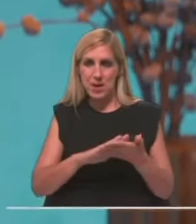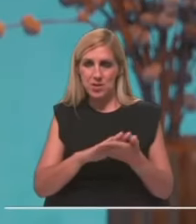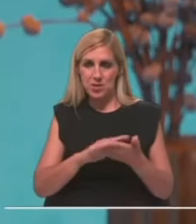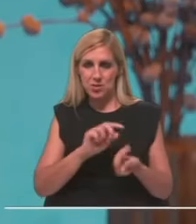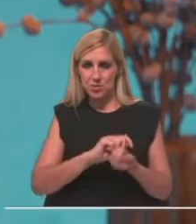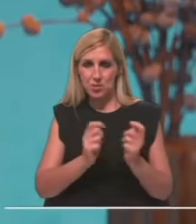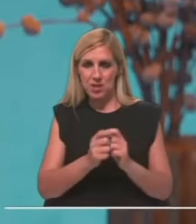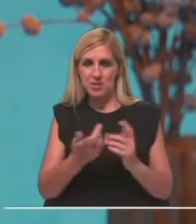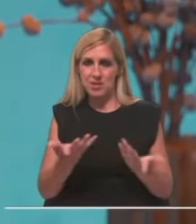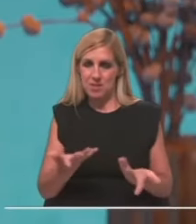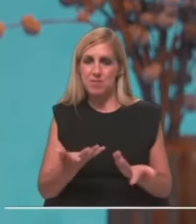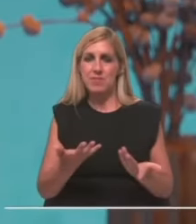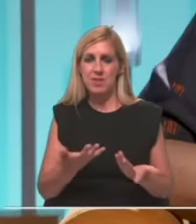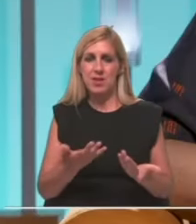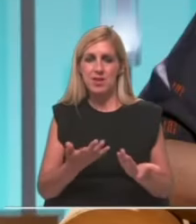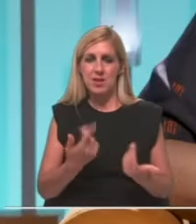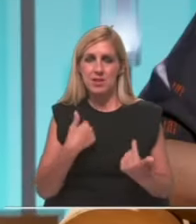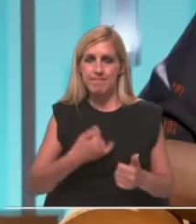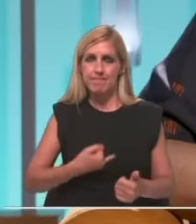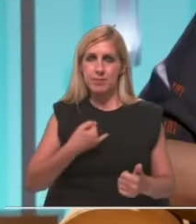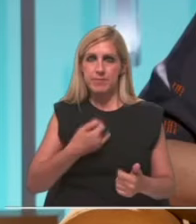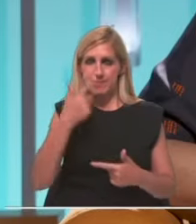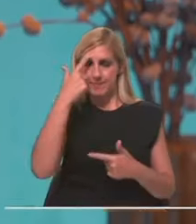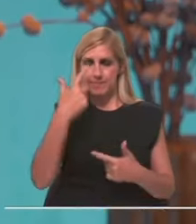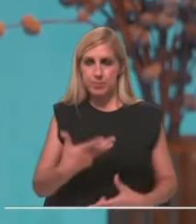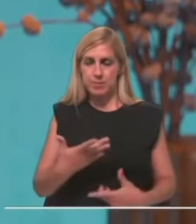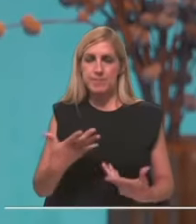mim. Foi... Mas levou algum susto?